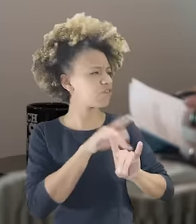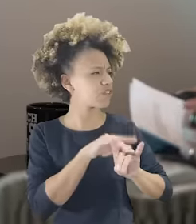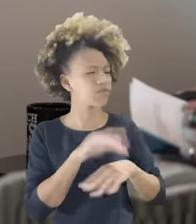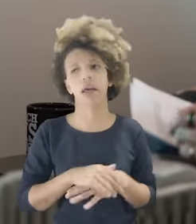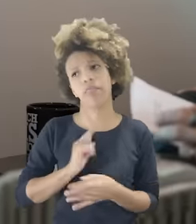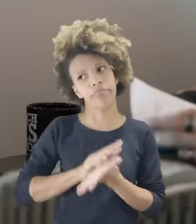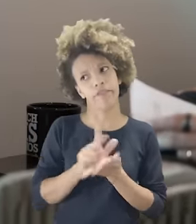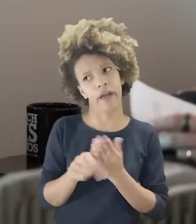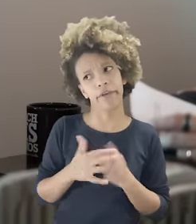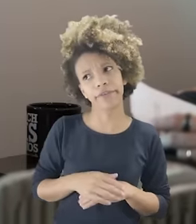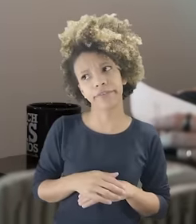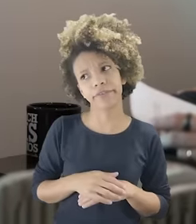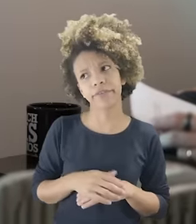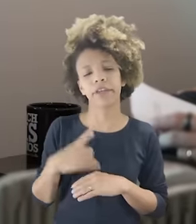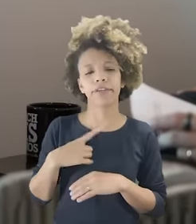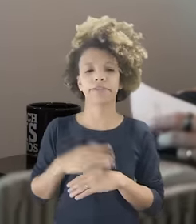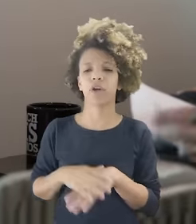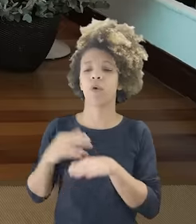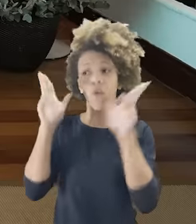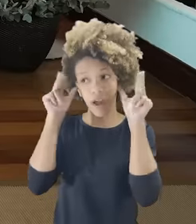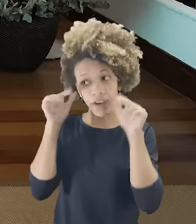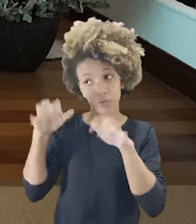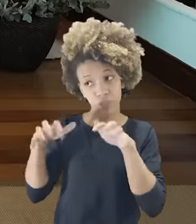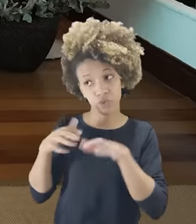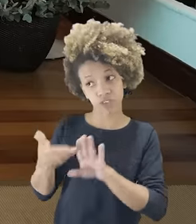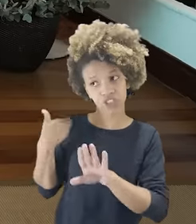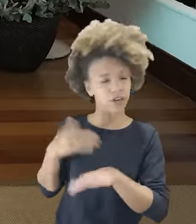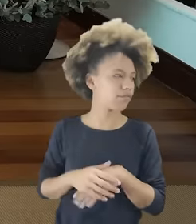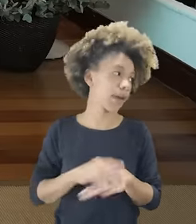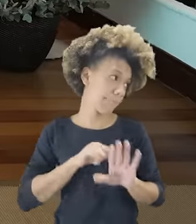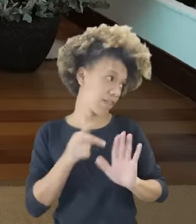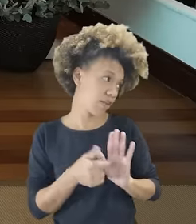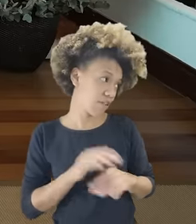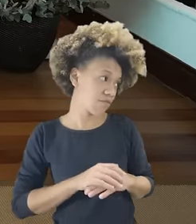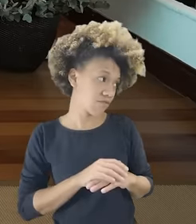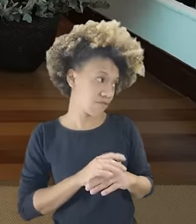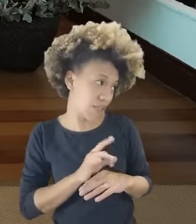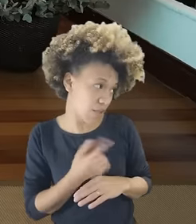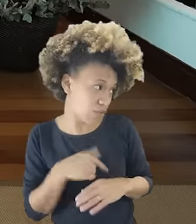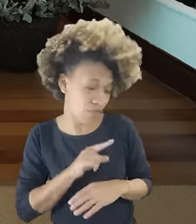ah tem várias né tipo tirar o cavalinho da chuva você não fala não fala você falou agora